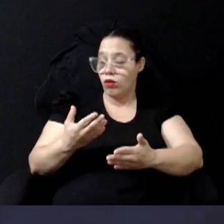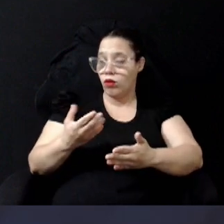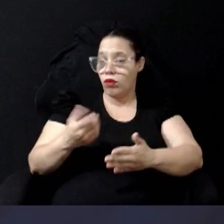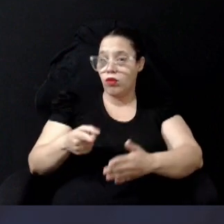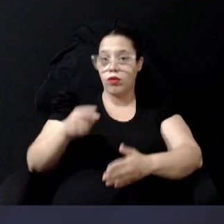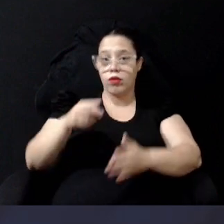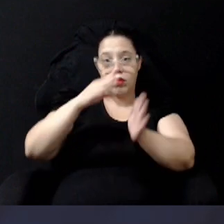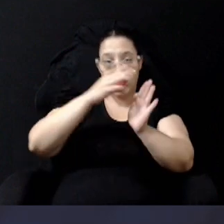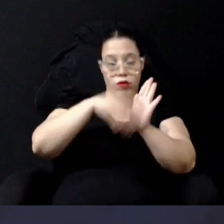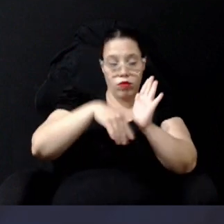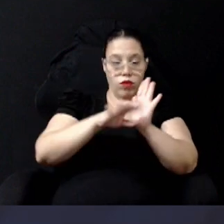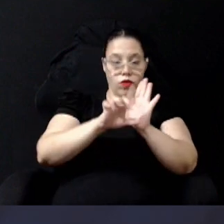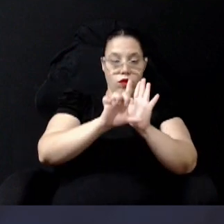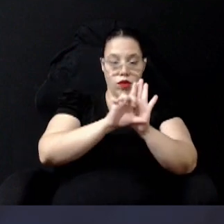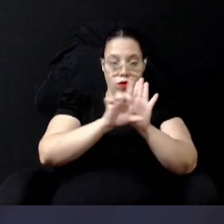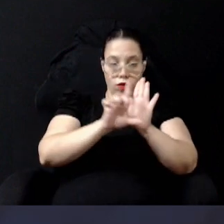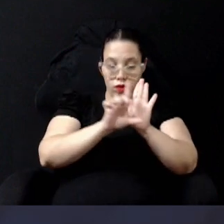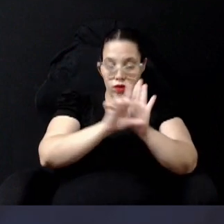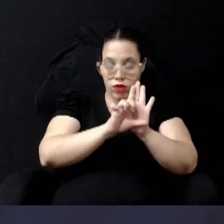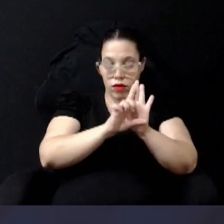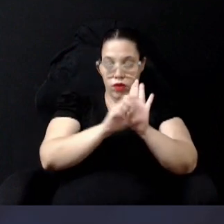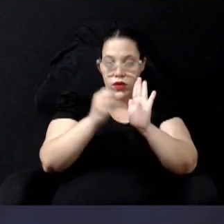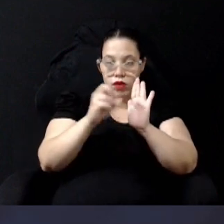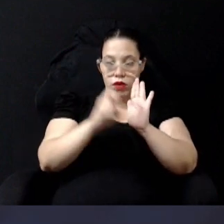Decreto Legislativo número